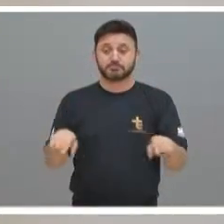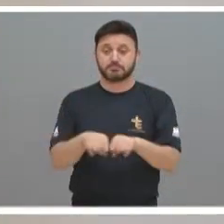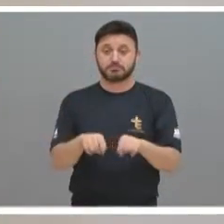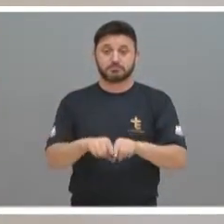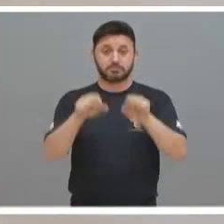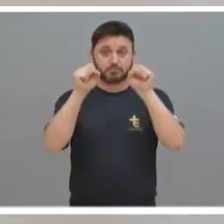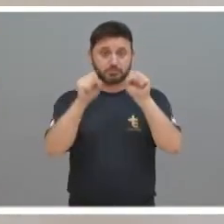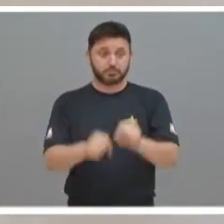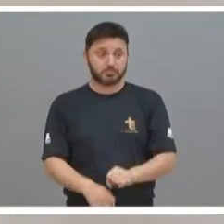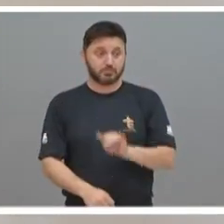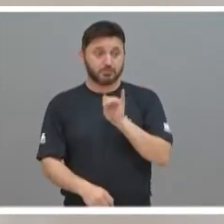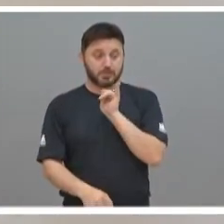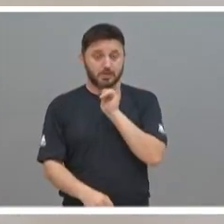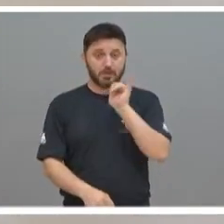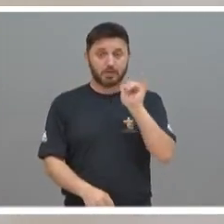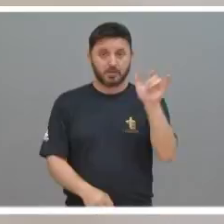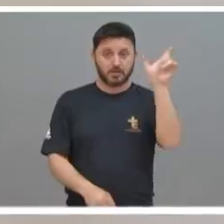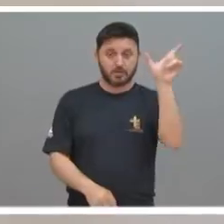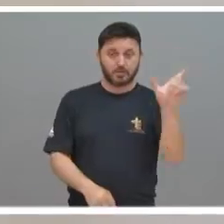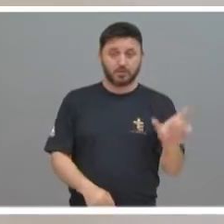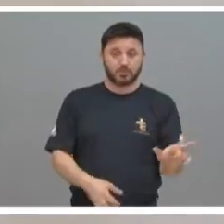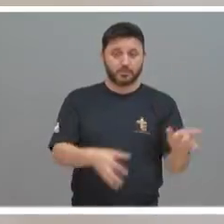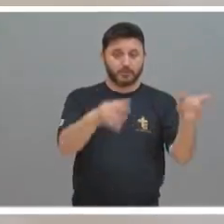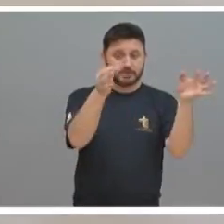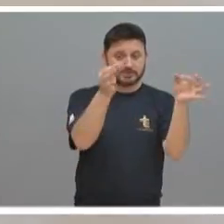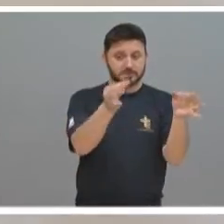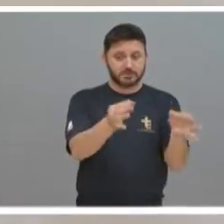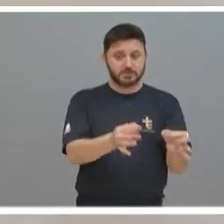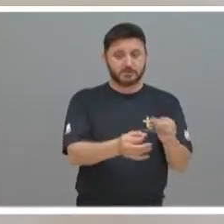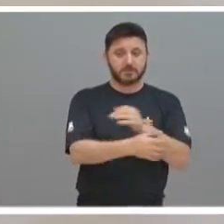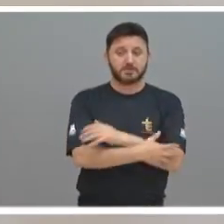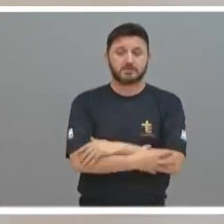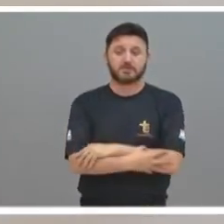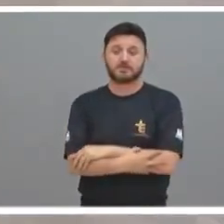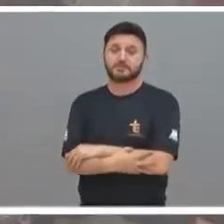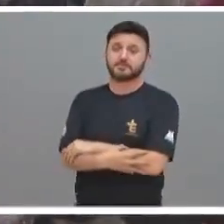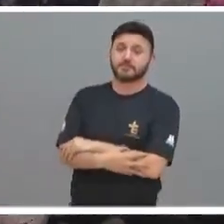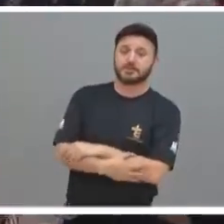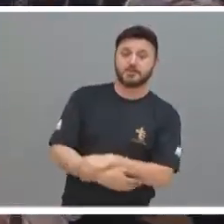nos assentando. E pra pessoa certa,